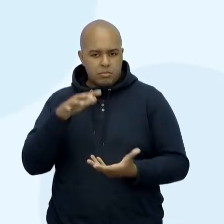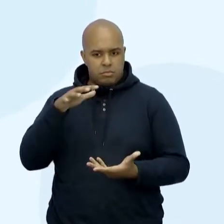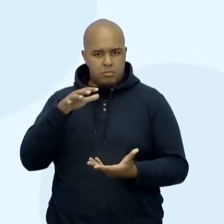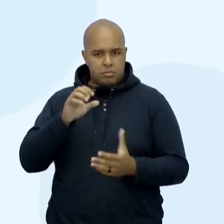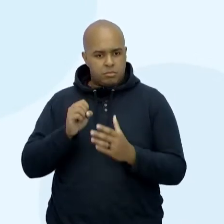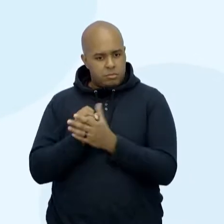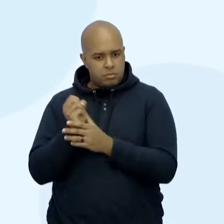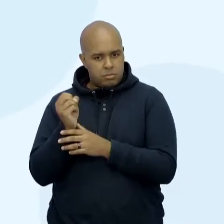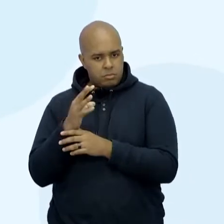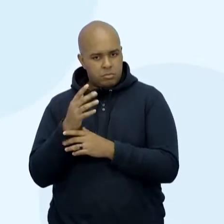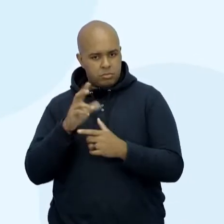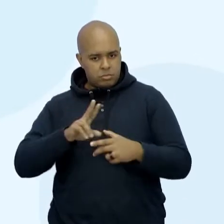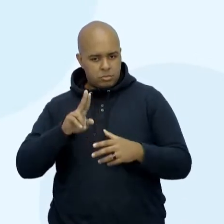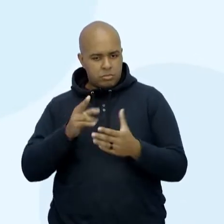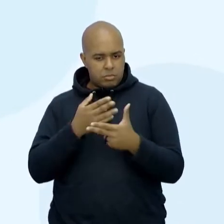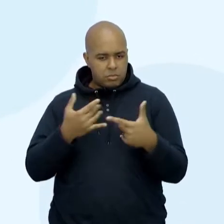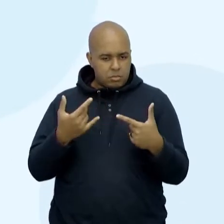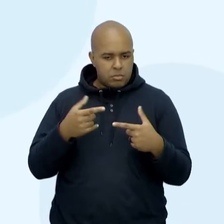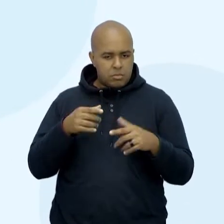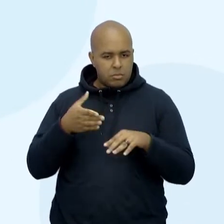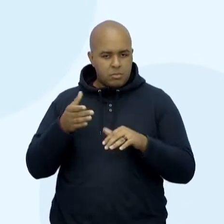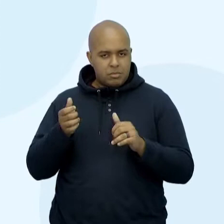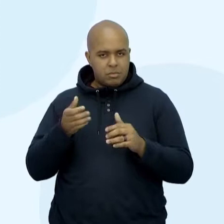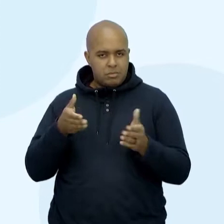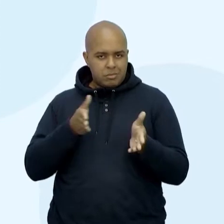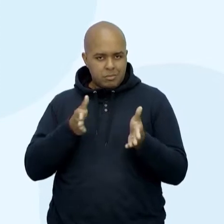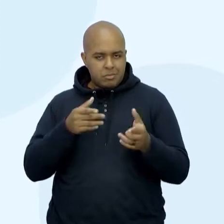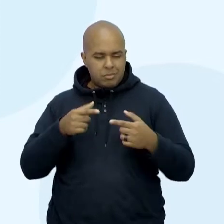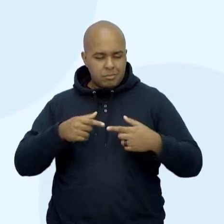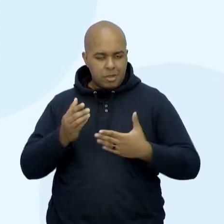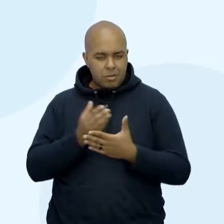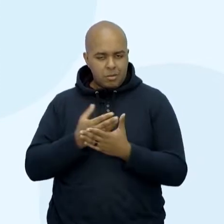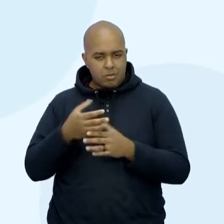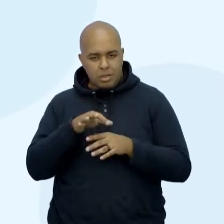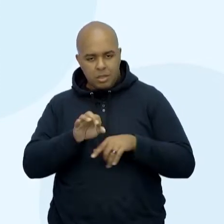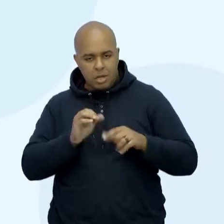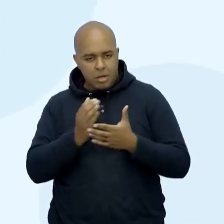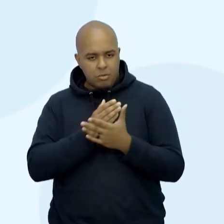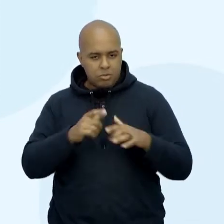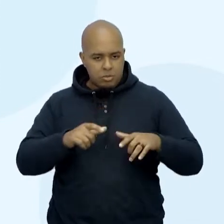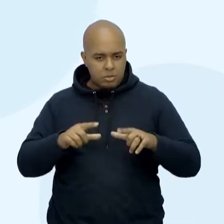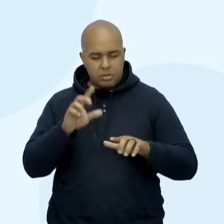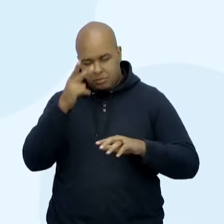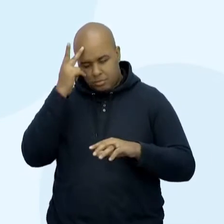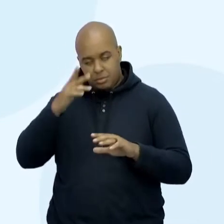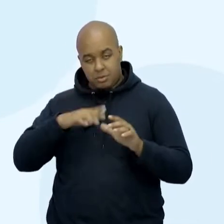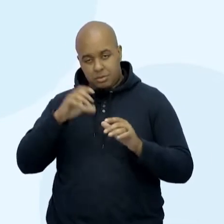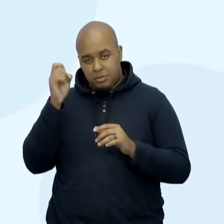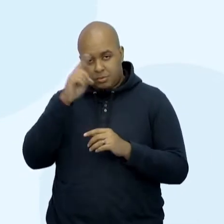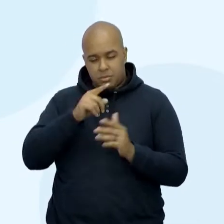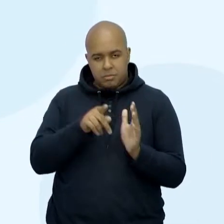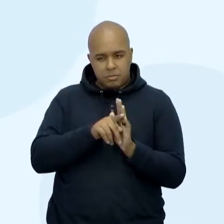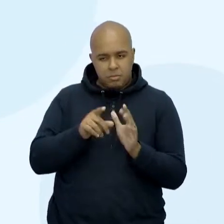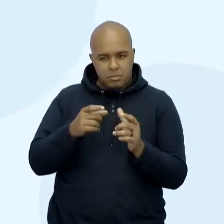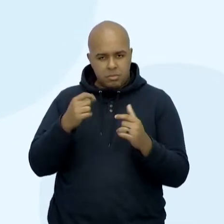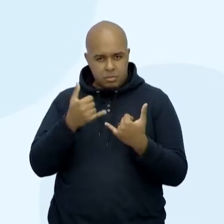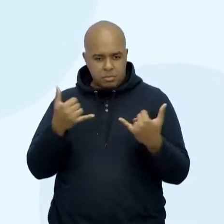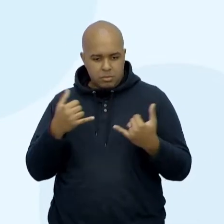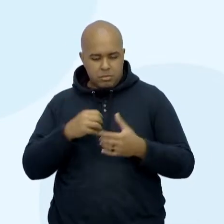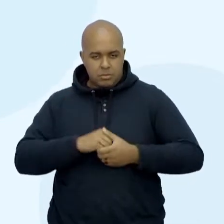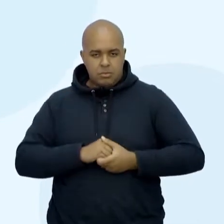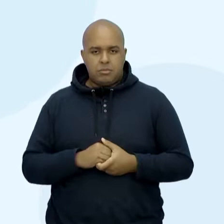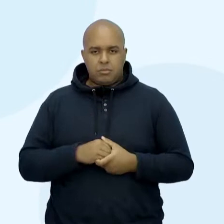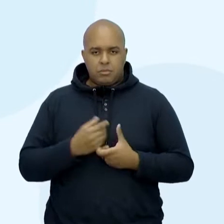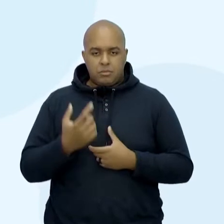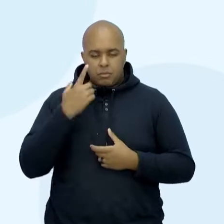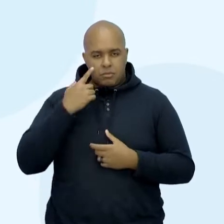aí, usando materiais acessíveis, algumas localidades aí onde as pessoas tinham dificuldades à energia elétrica.